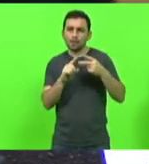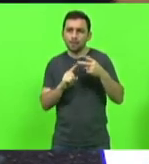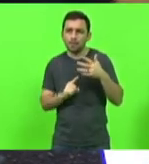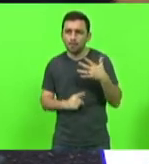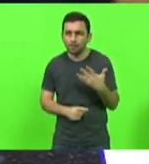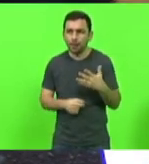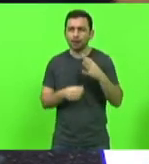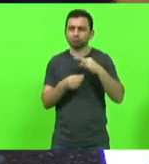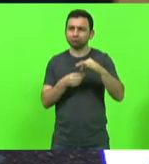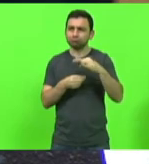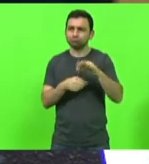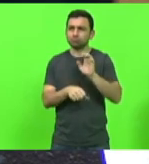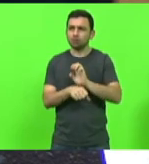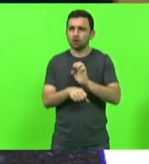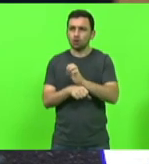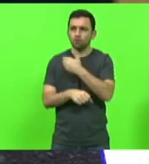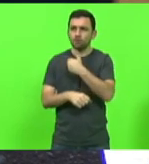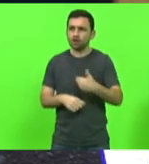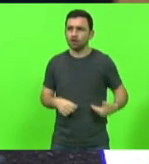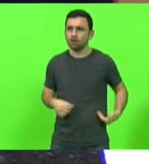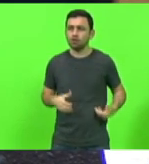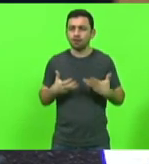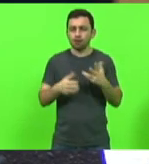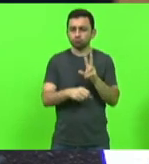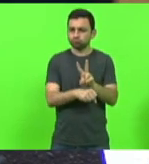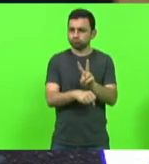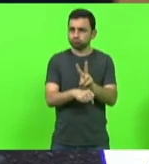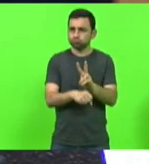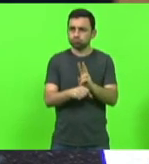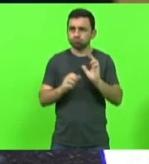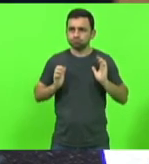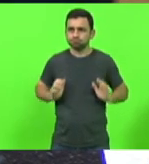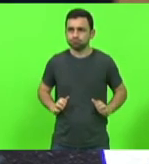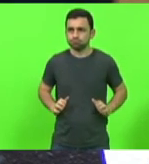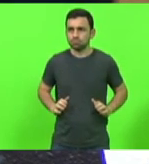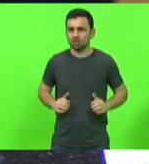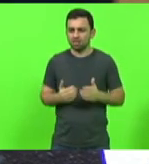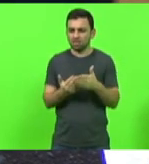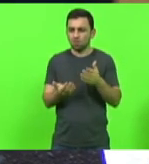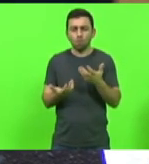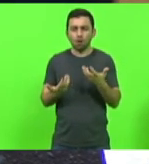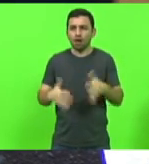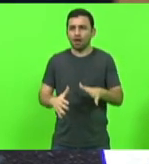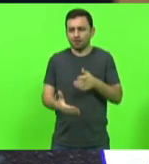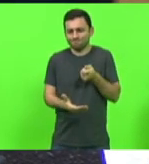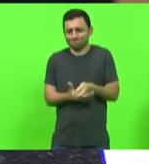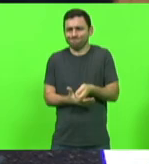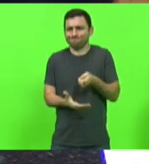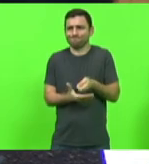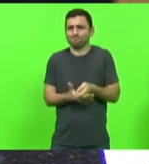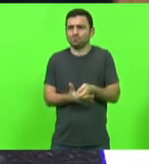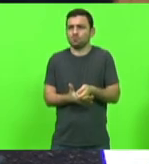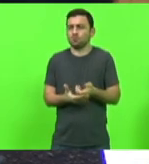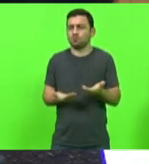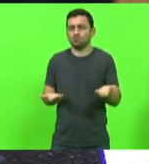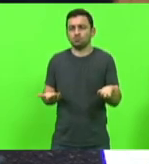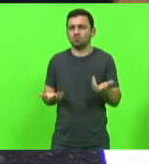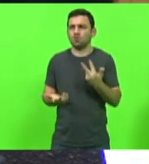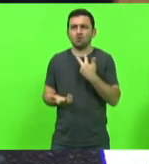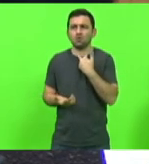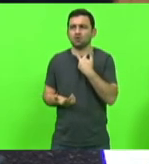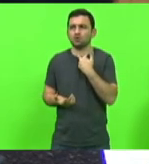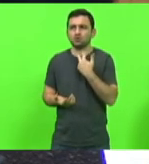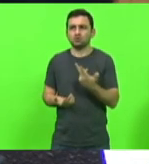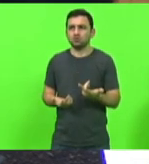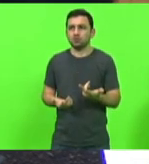ele surge para proteger o cidadão e não impor de cima para baixo algumas determinações. Quando